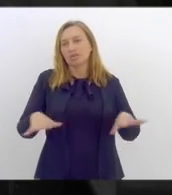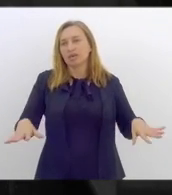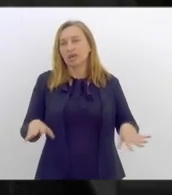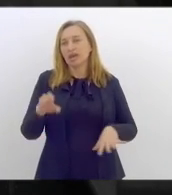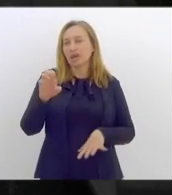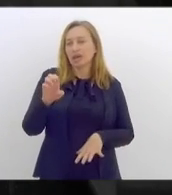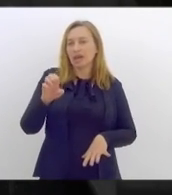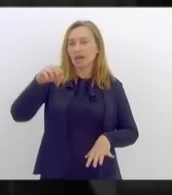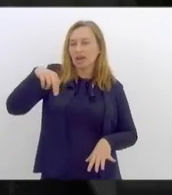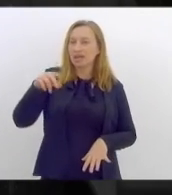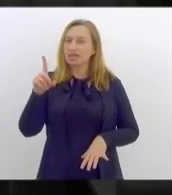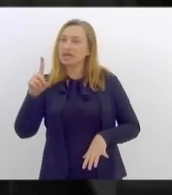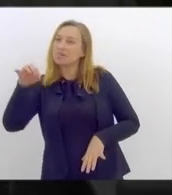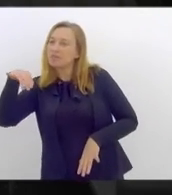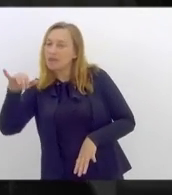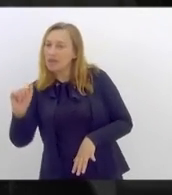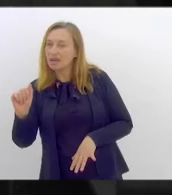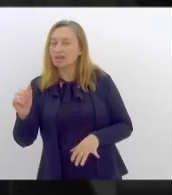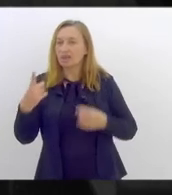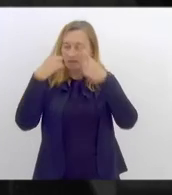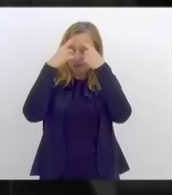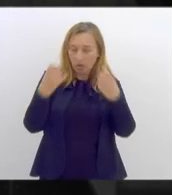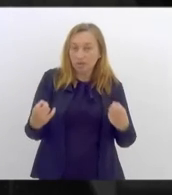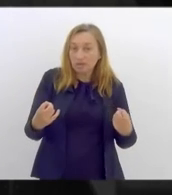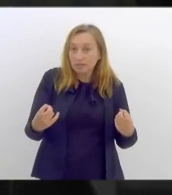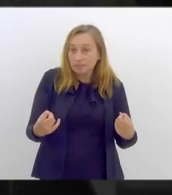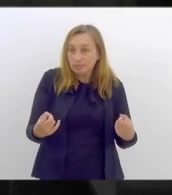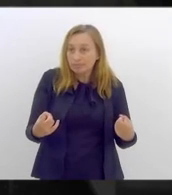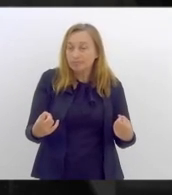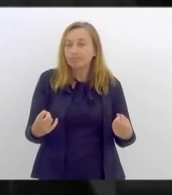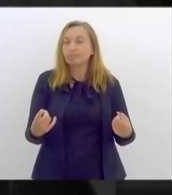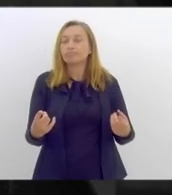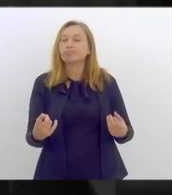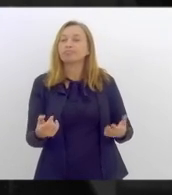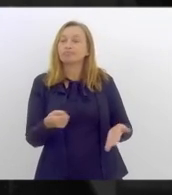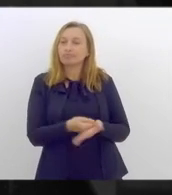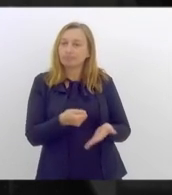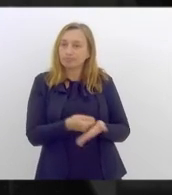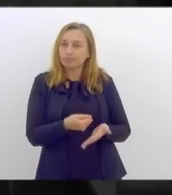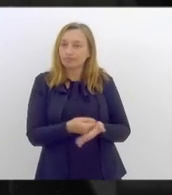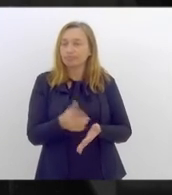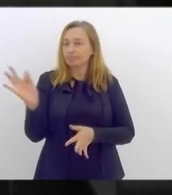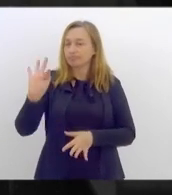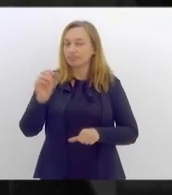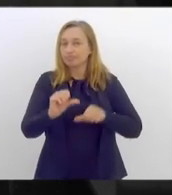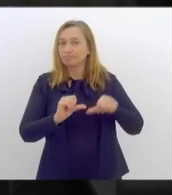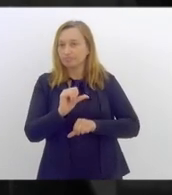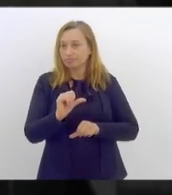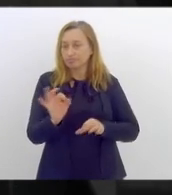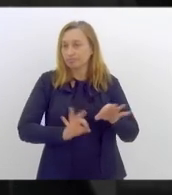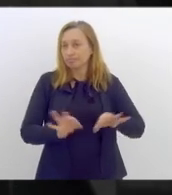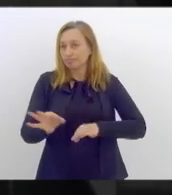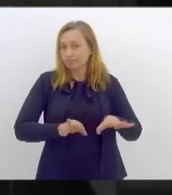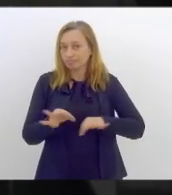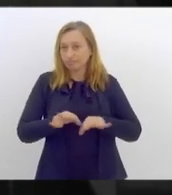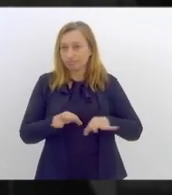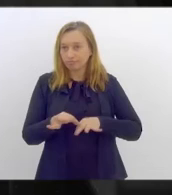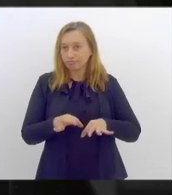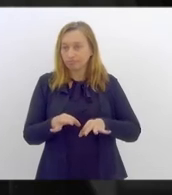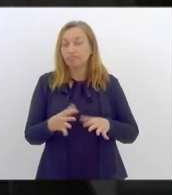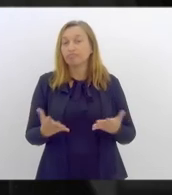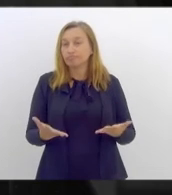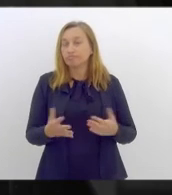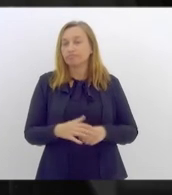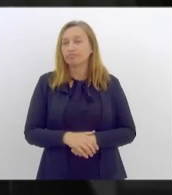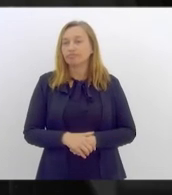endemia o caráter endêmico da violência é que obrigou a faculdade a mudar o seu projeto acadêmico a reorganizar vai Inclusive